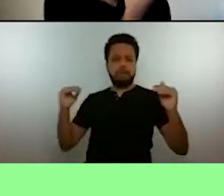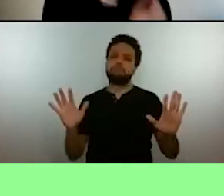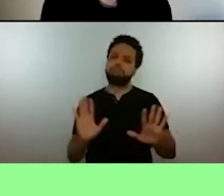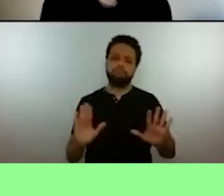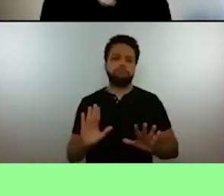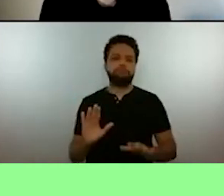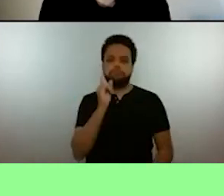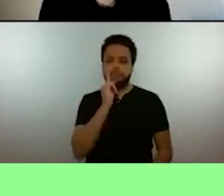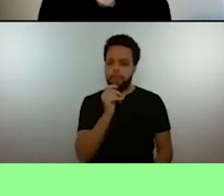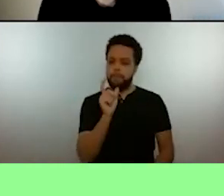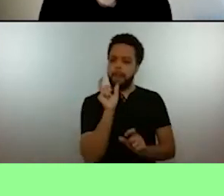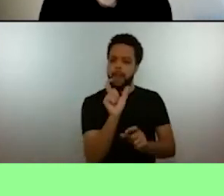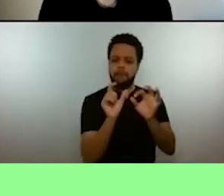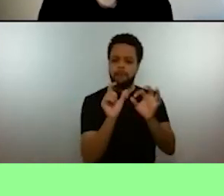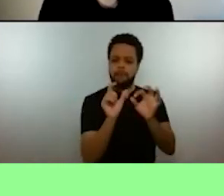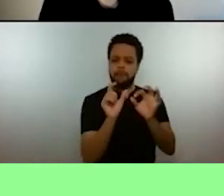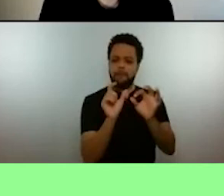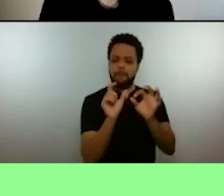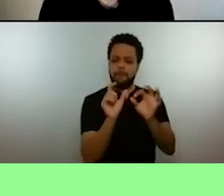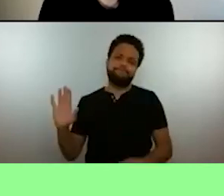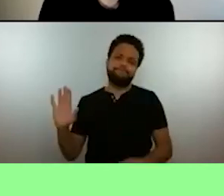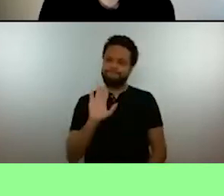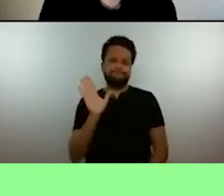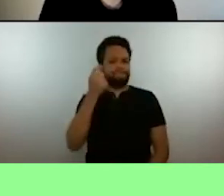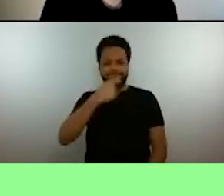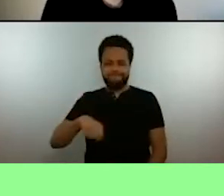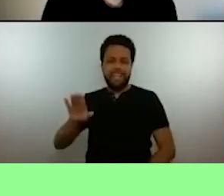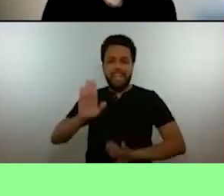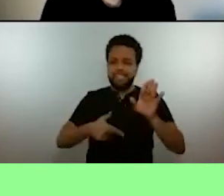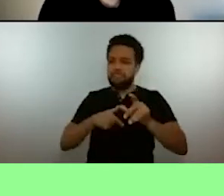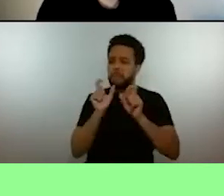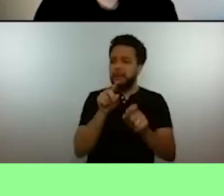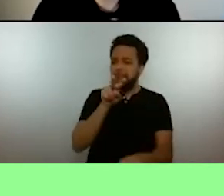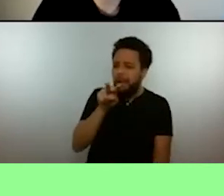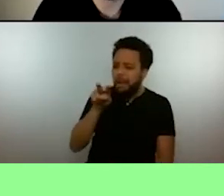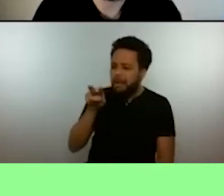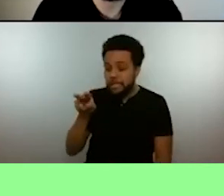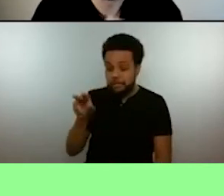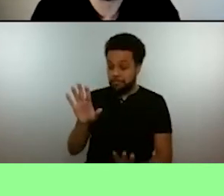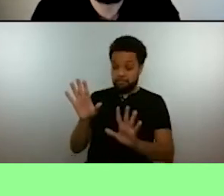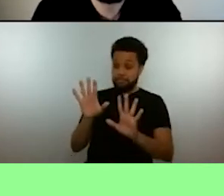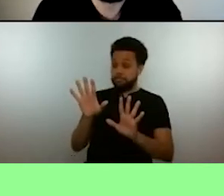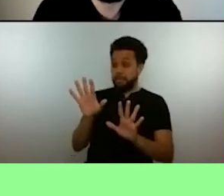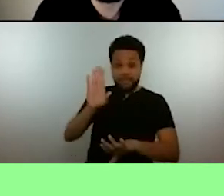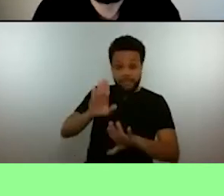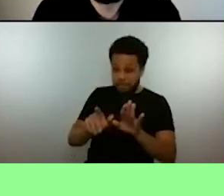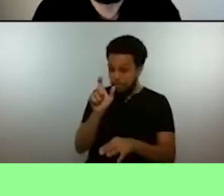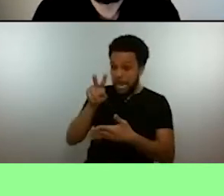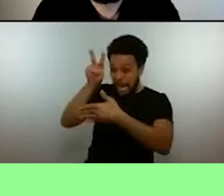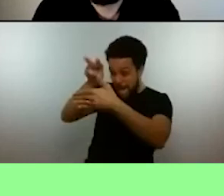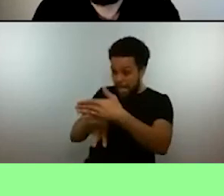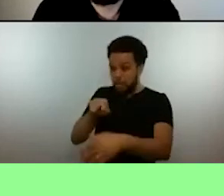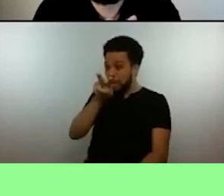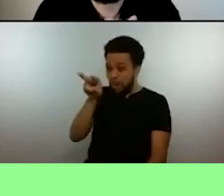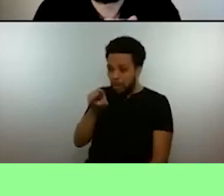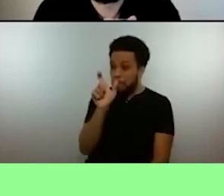paralelepípedo, não sei o quê. Aquelas palavras que às vezes fazem a gente até dar um bug ali quando você está lendo, porque existem